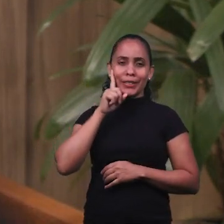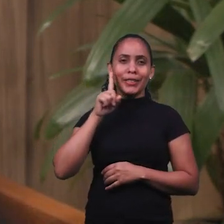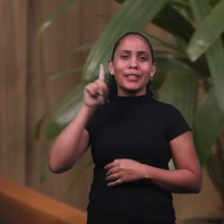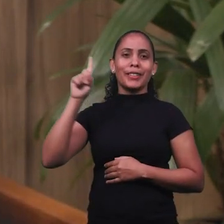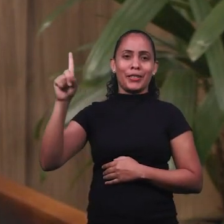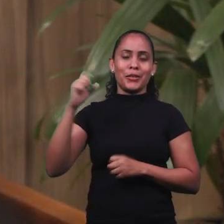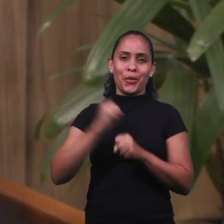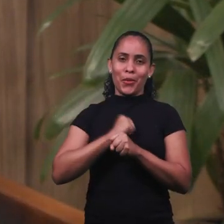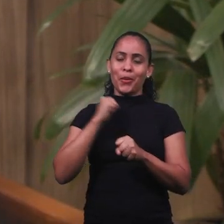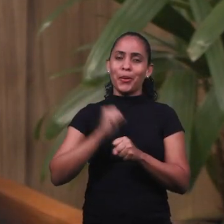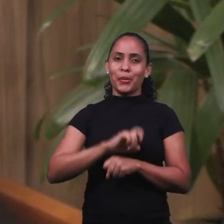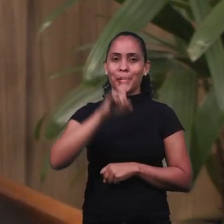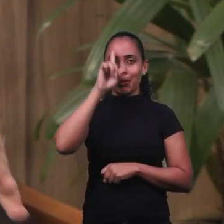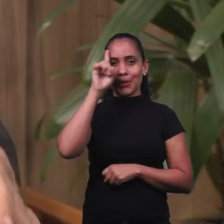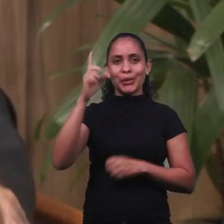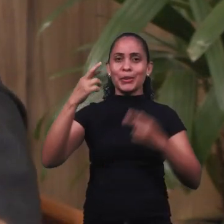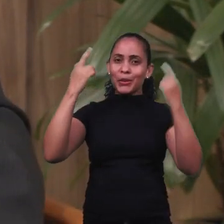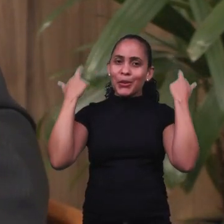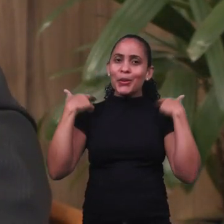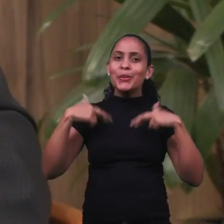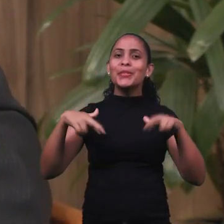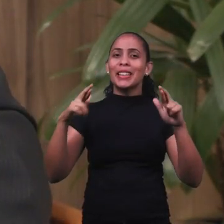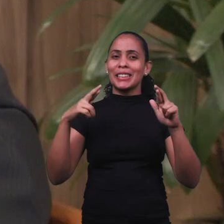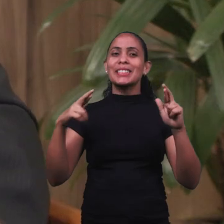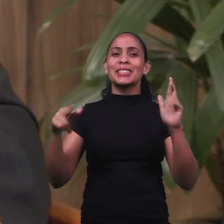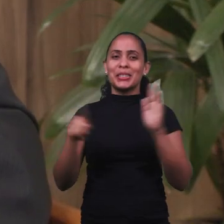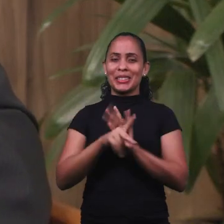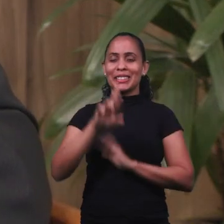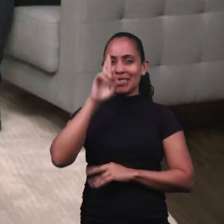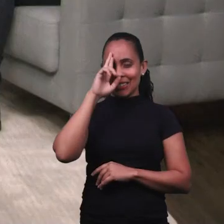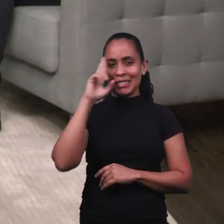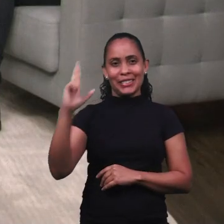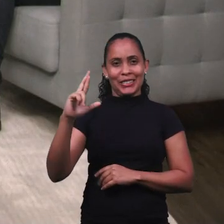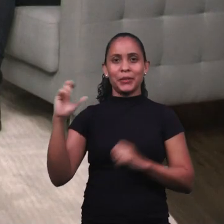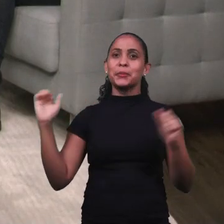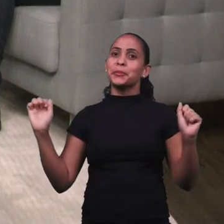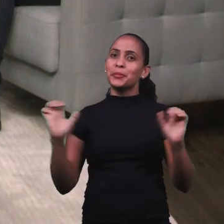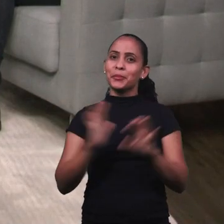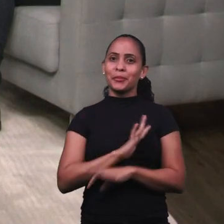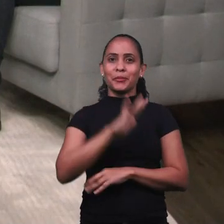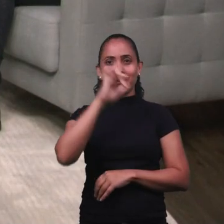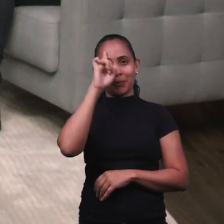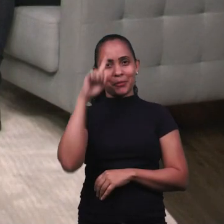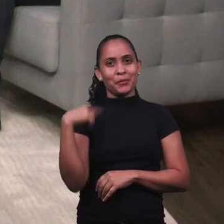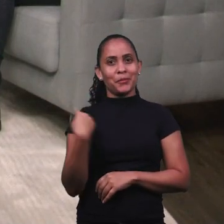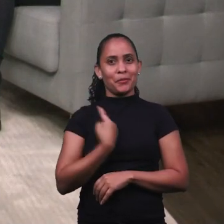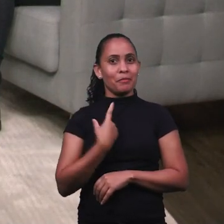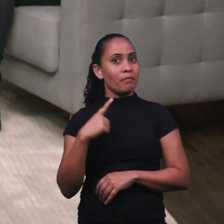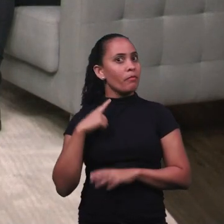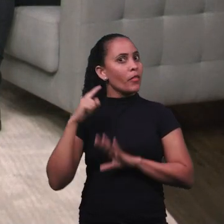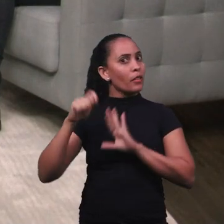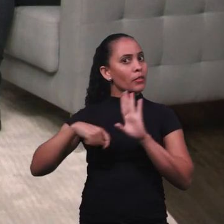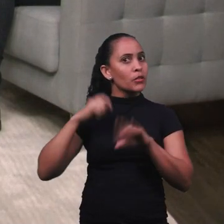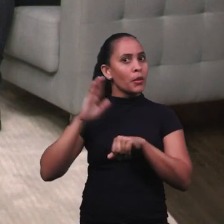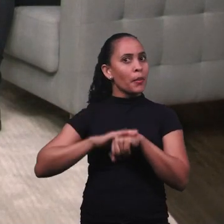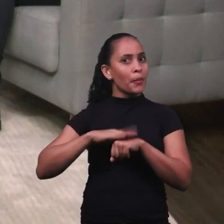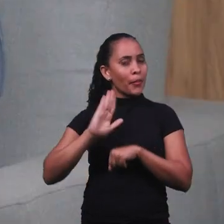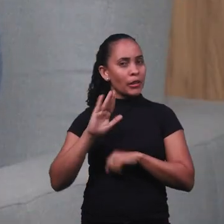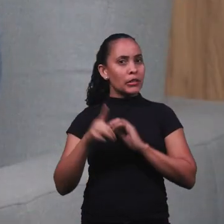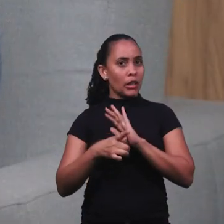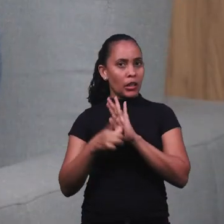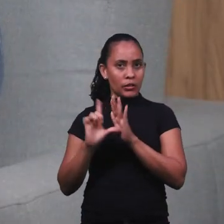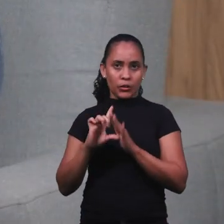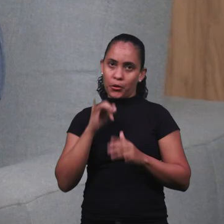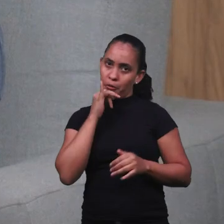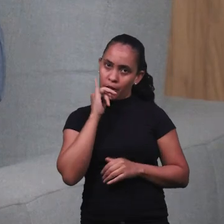a obra é do Senhor, eles são ovelhas do Senhor. Glória a Jesus. Glória a Deus. Amém. Nós temos mais vídeos para poder exibir. Mas antes